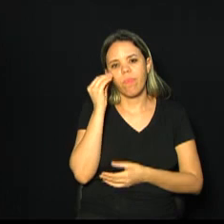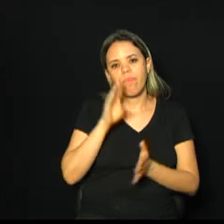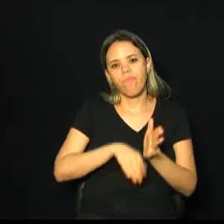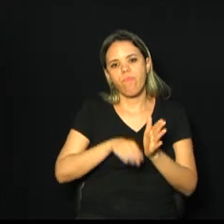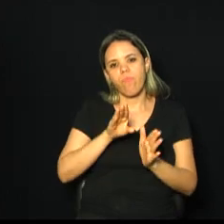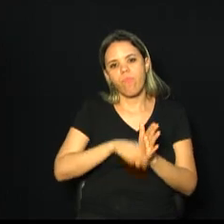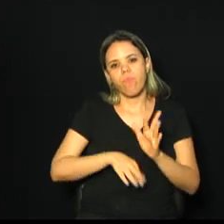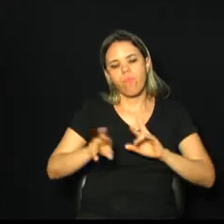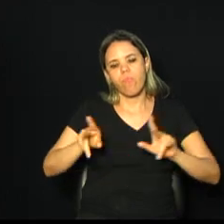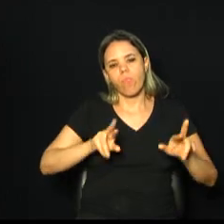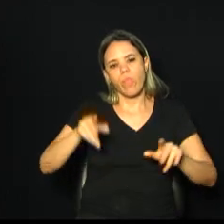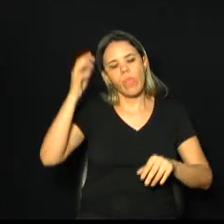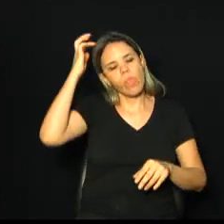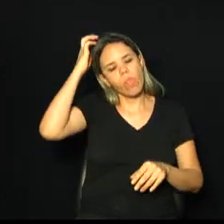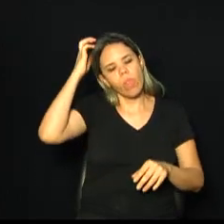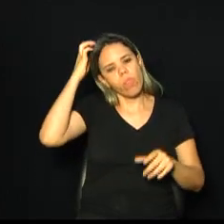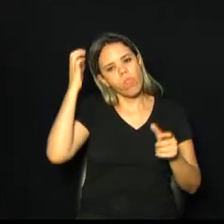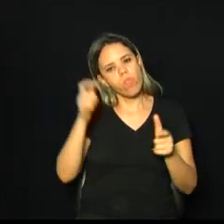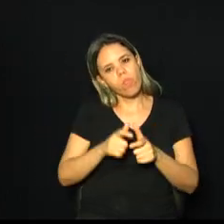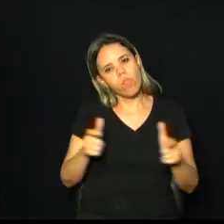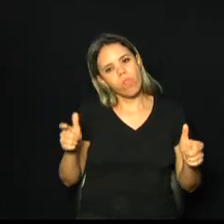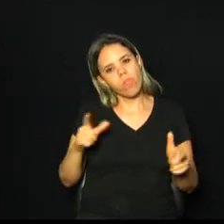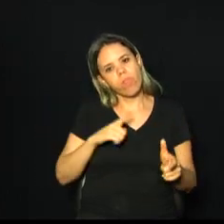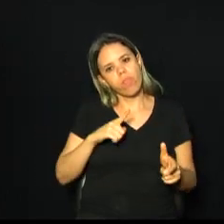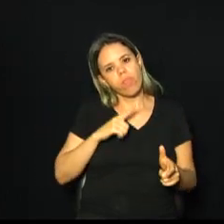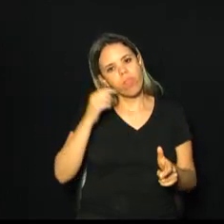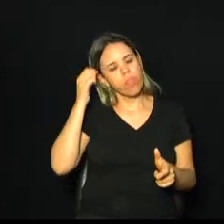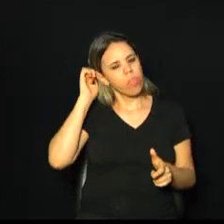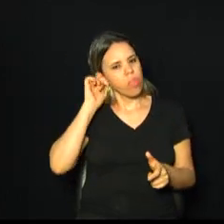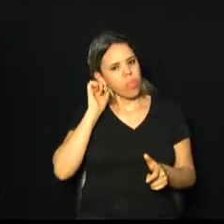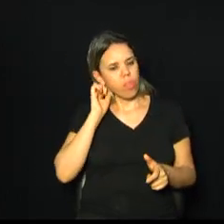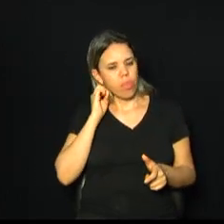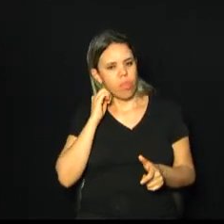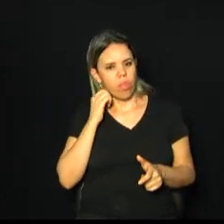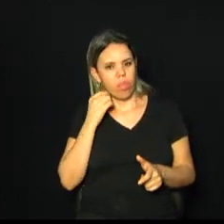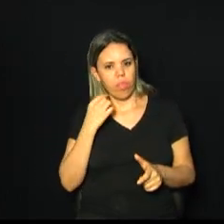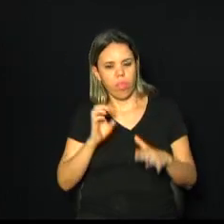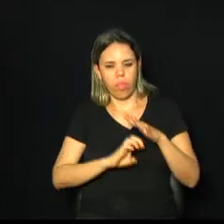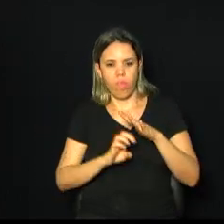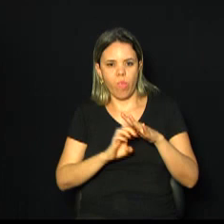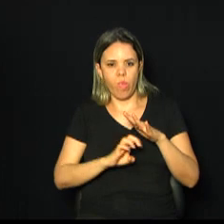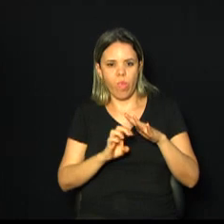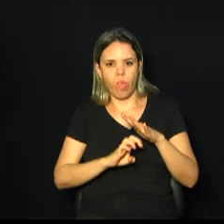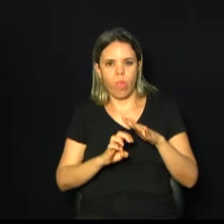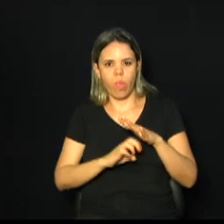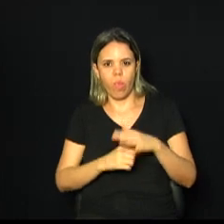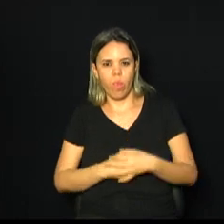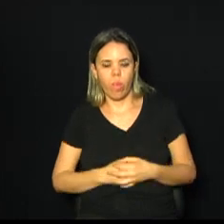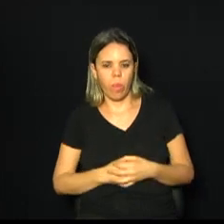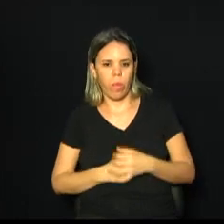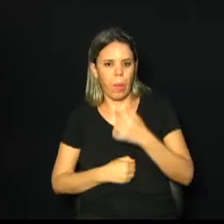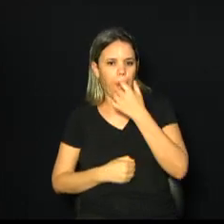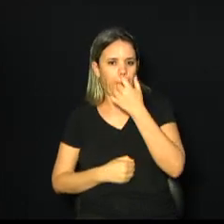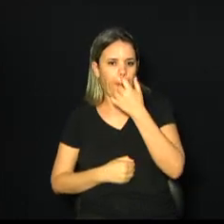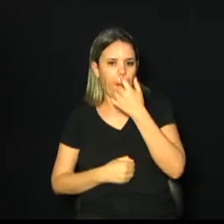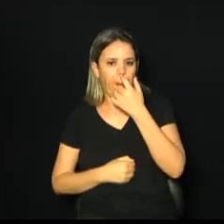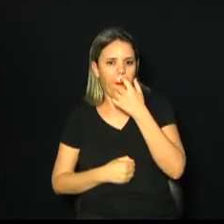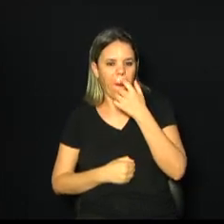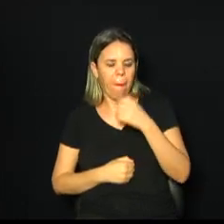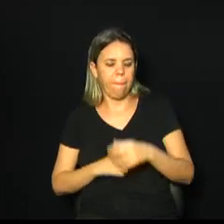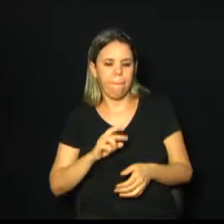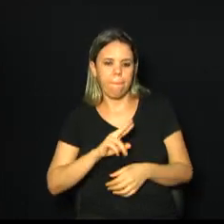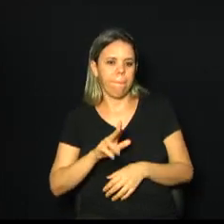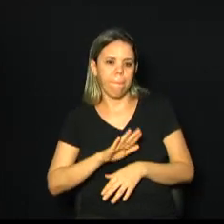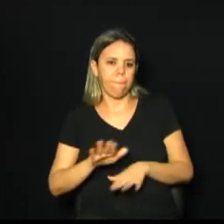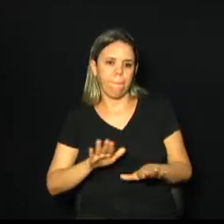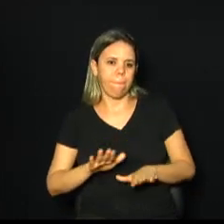essa diferença tão grande que existe entre os tipos de empresa, para que não seja uma